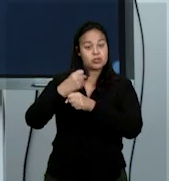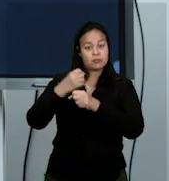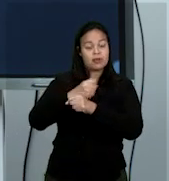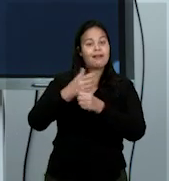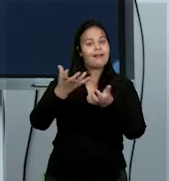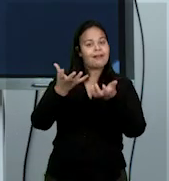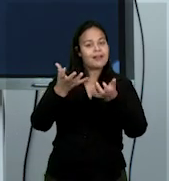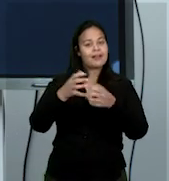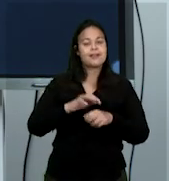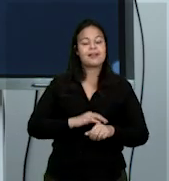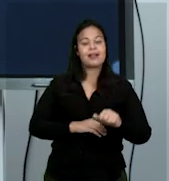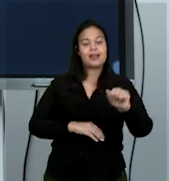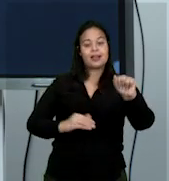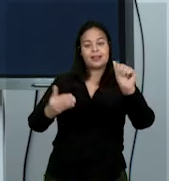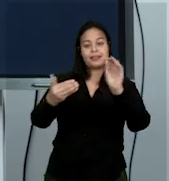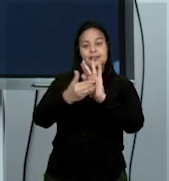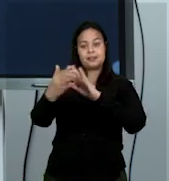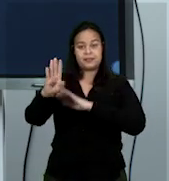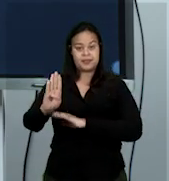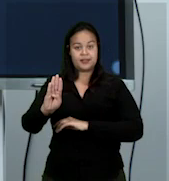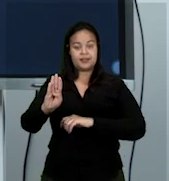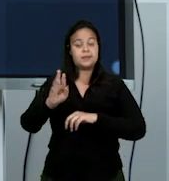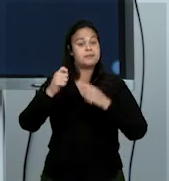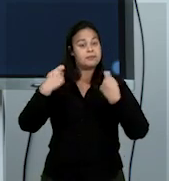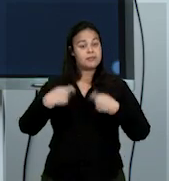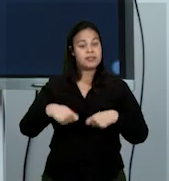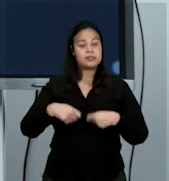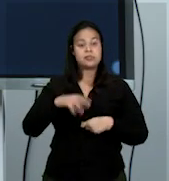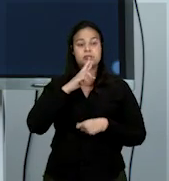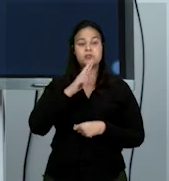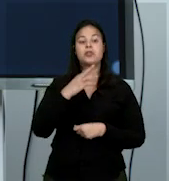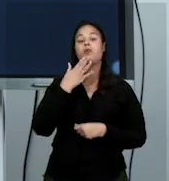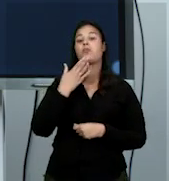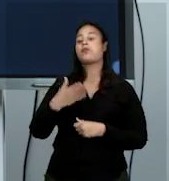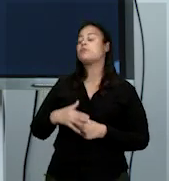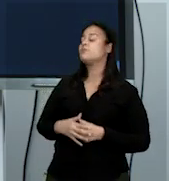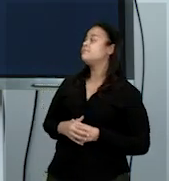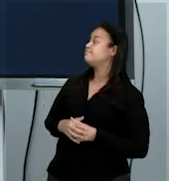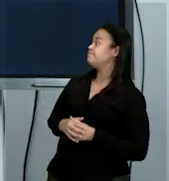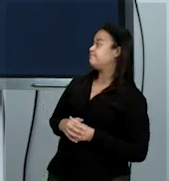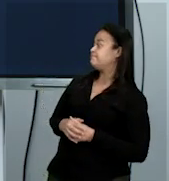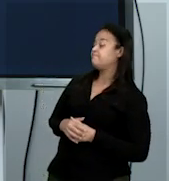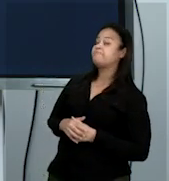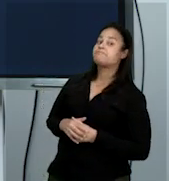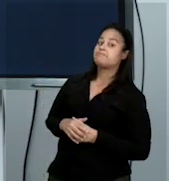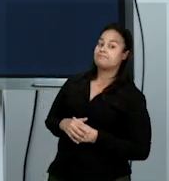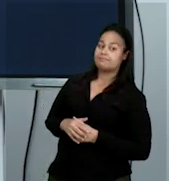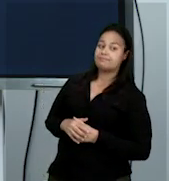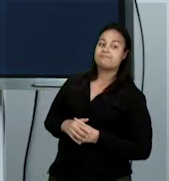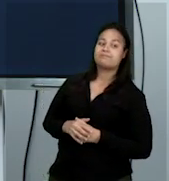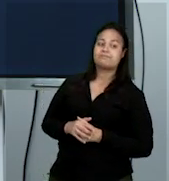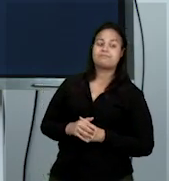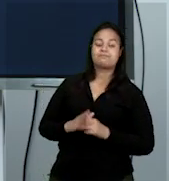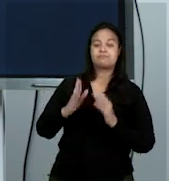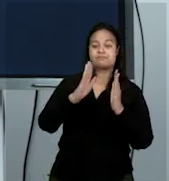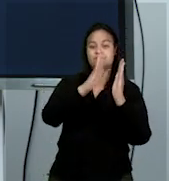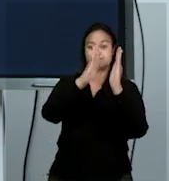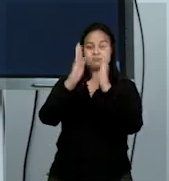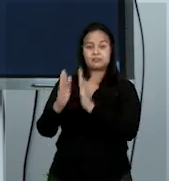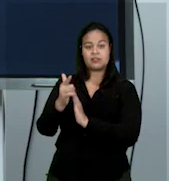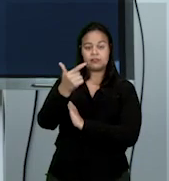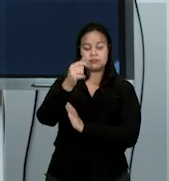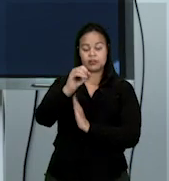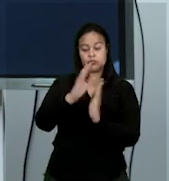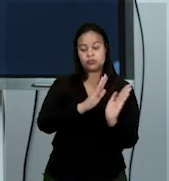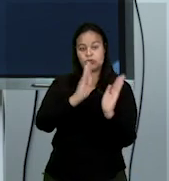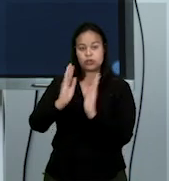A até B. Então, o que eu tenho que responder é isso aqui, ó. Eu tenho esses dois lados, aqui é 20, aqui é